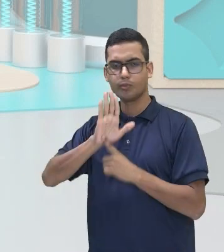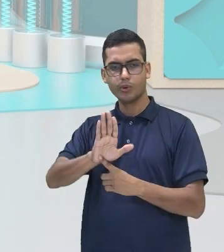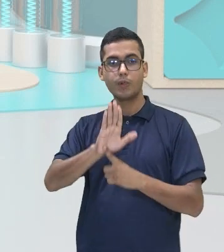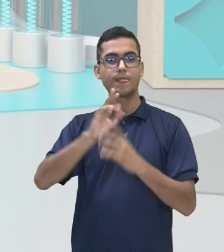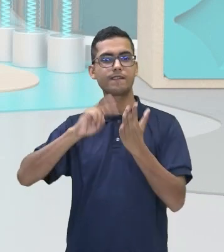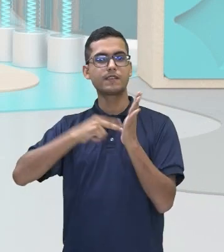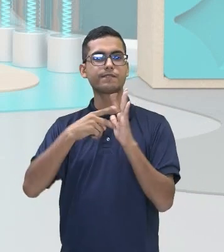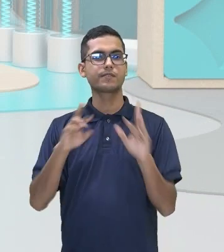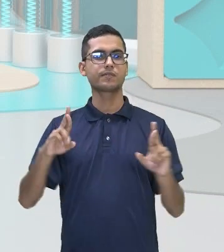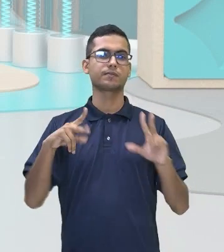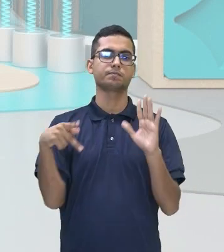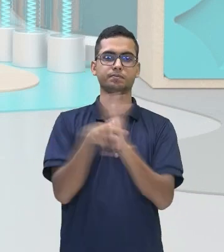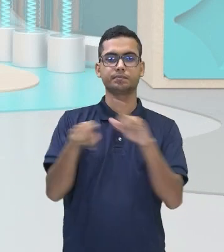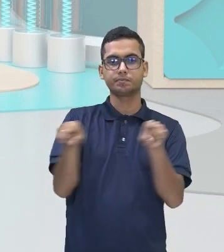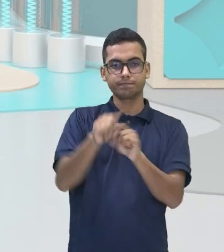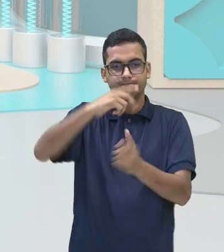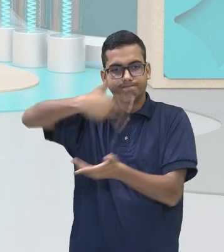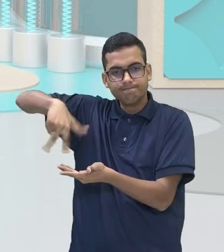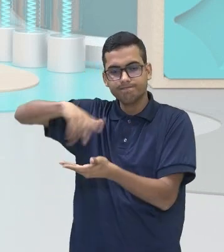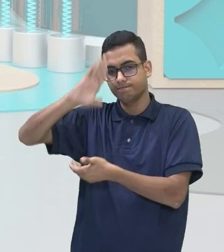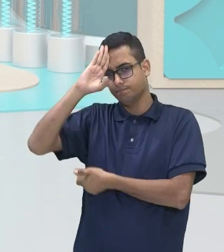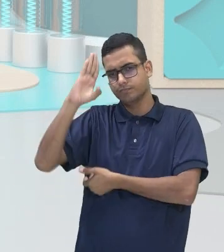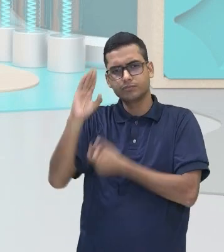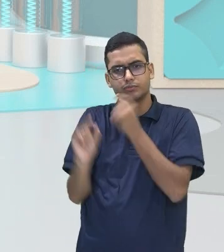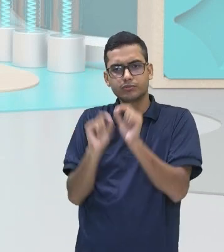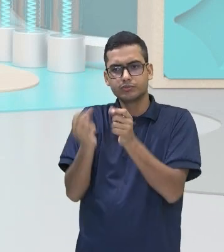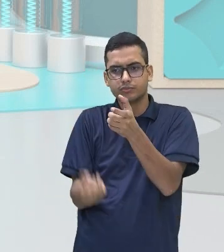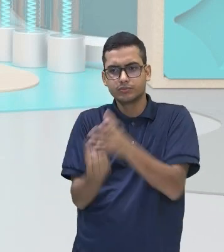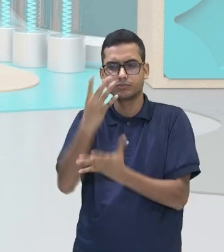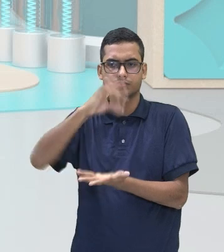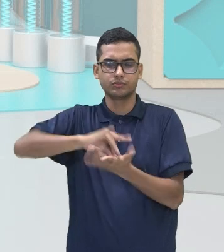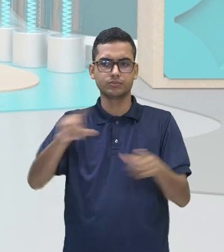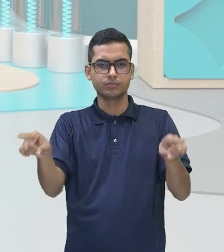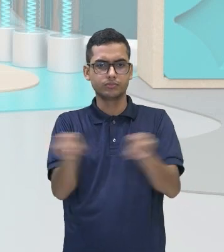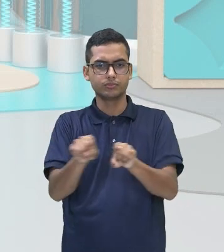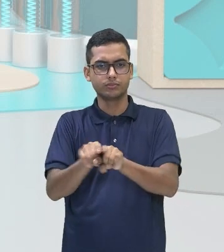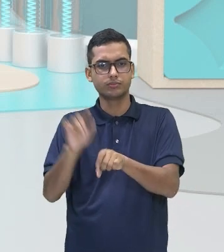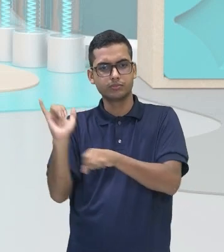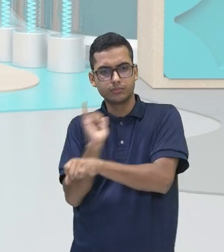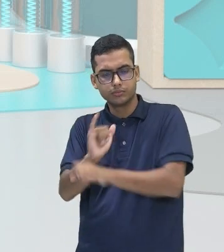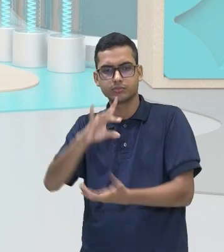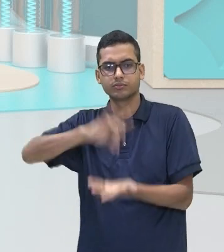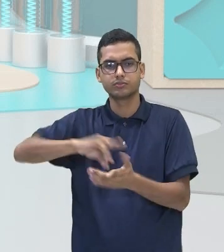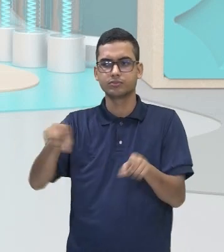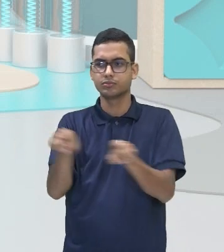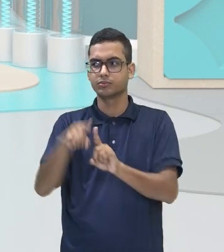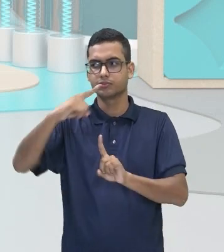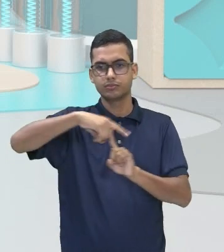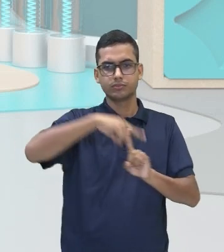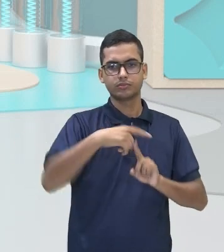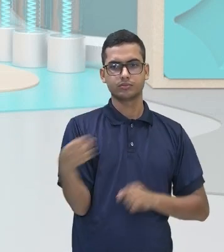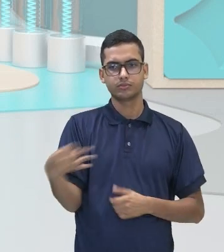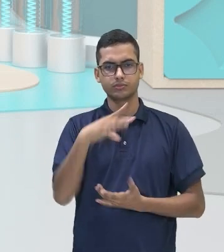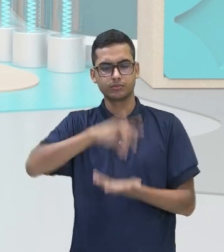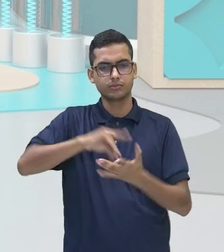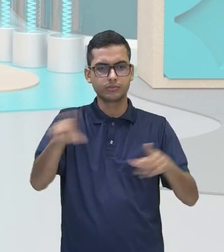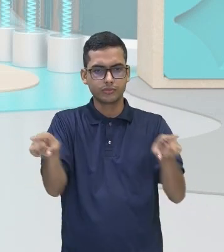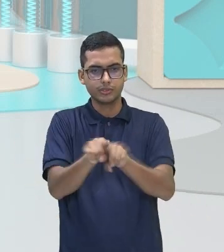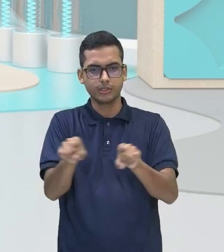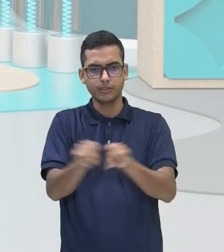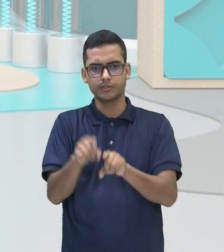dança, principalmente com o surgimento de novos estilos e técnicas. E aí eu vou citar para vocês uma